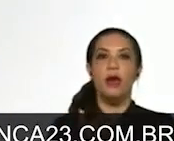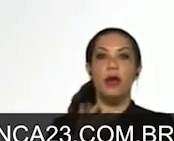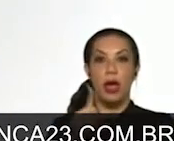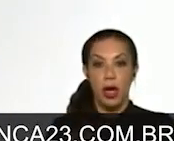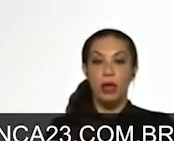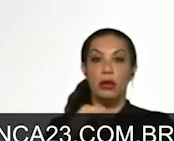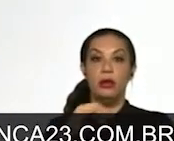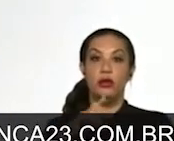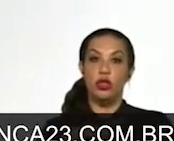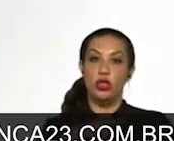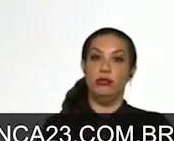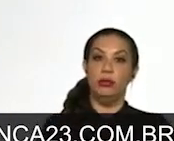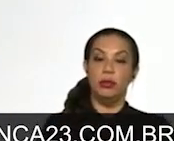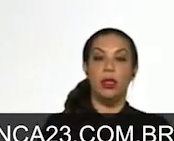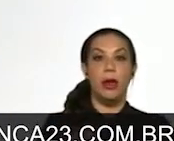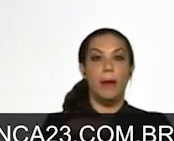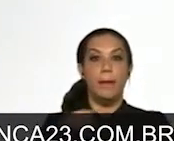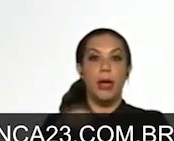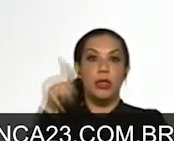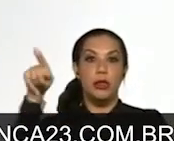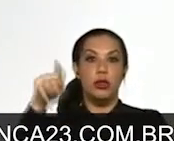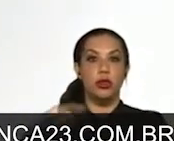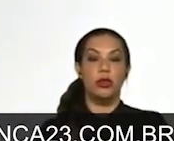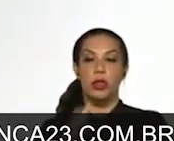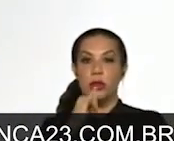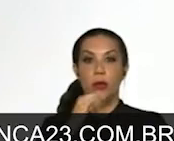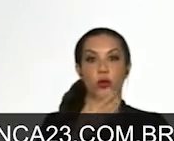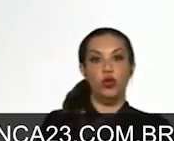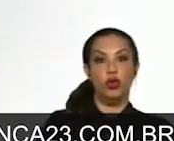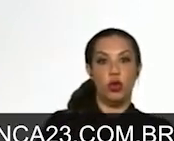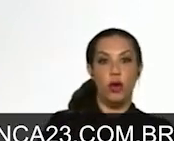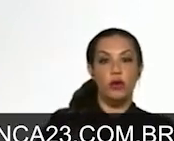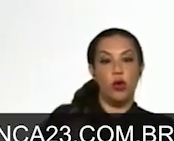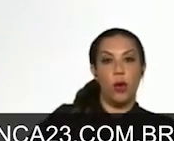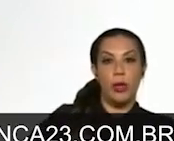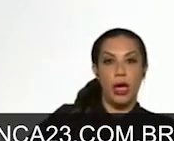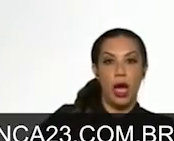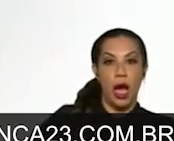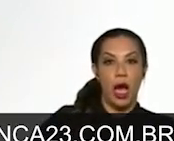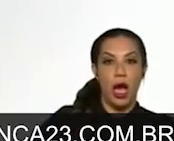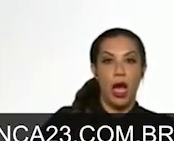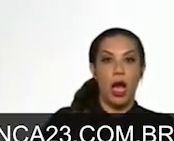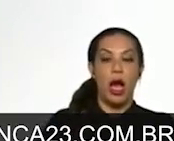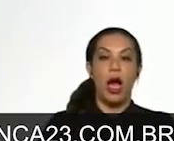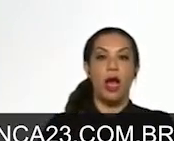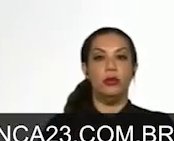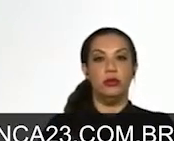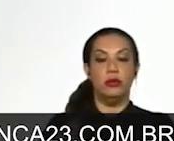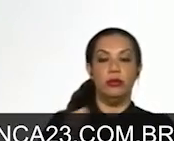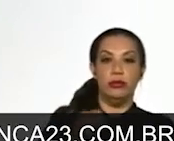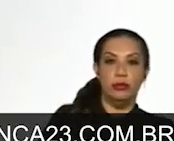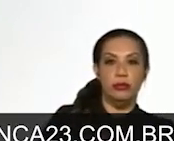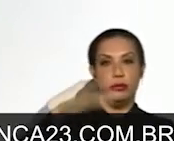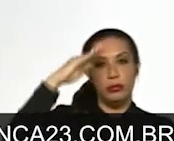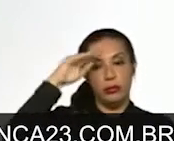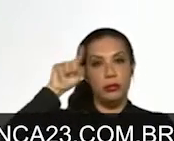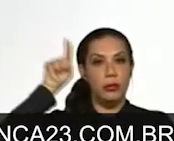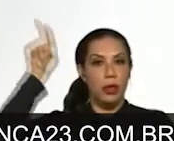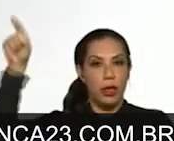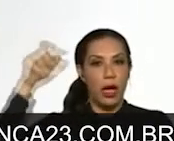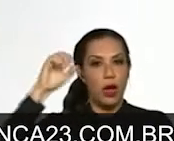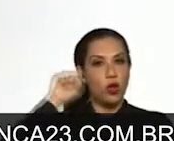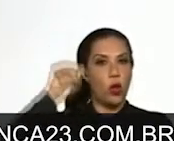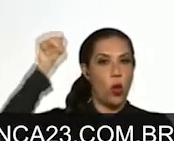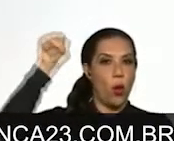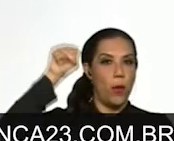que geralmente existe só em países totalitários, onde os jovens são obrigados, por exemplo, a se listar. Isso aconteceu tanto no